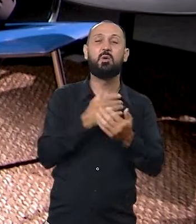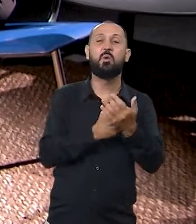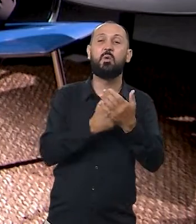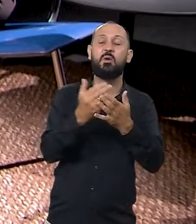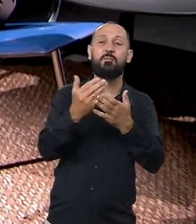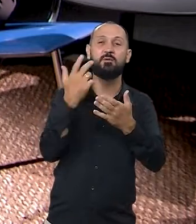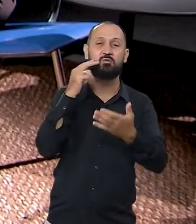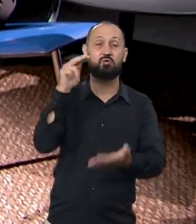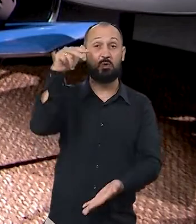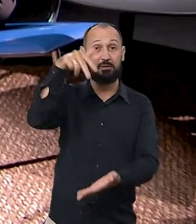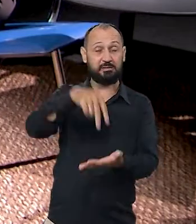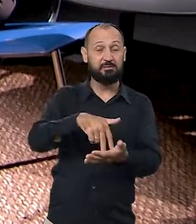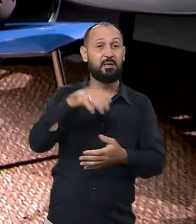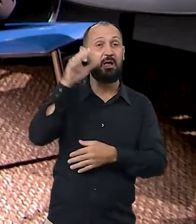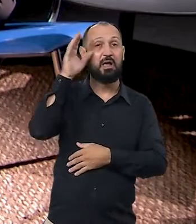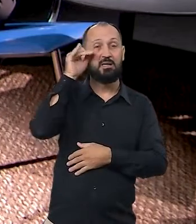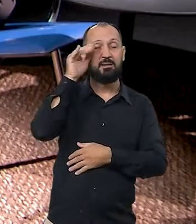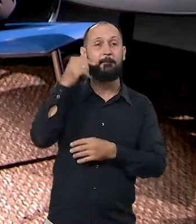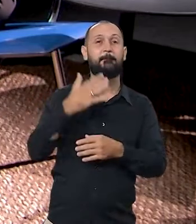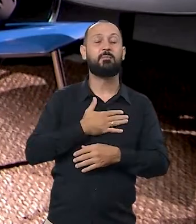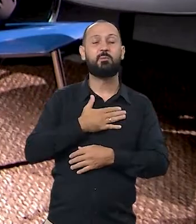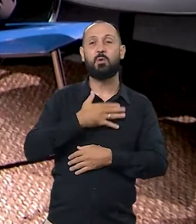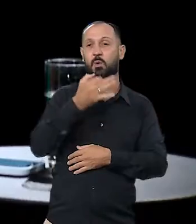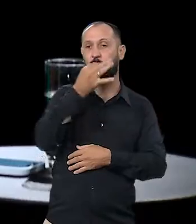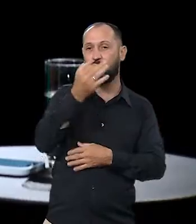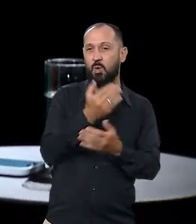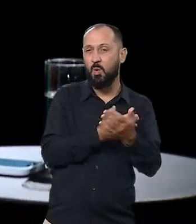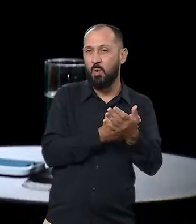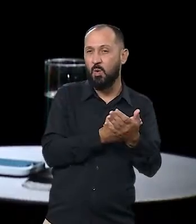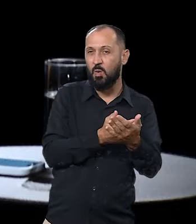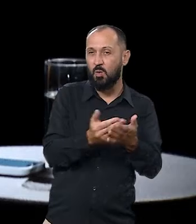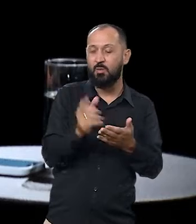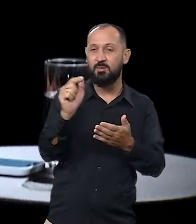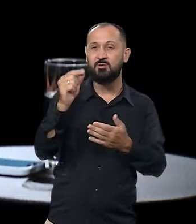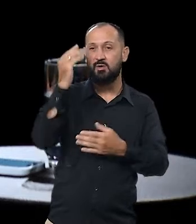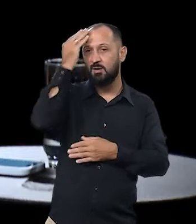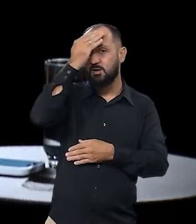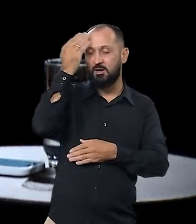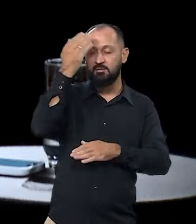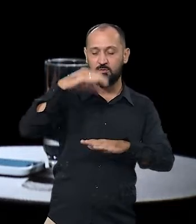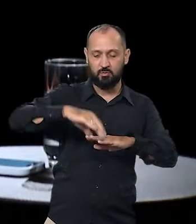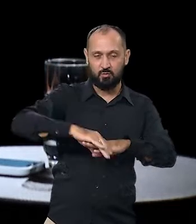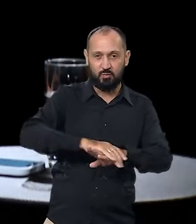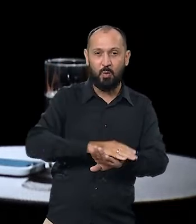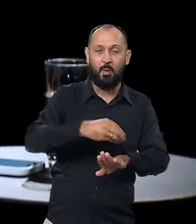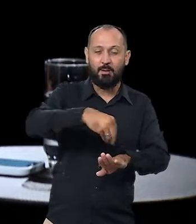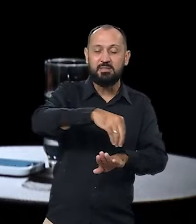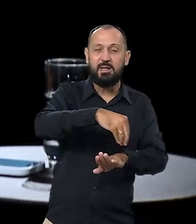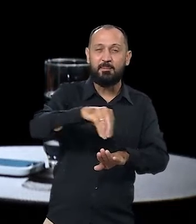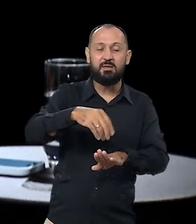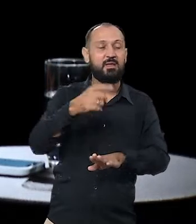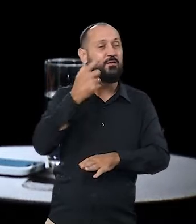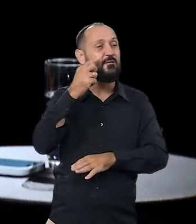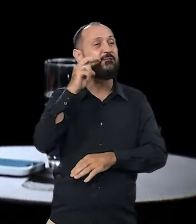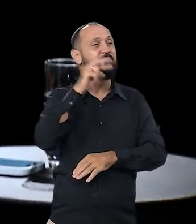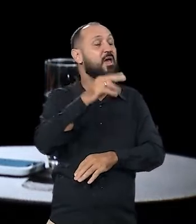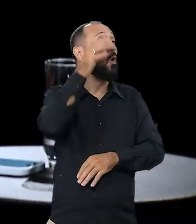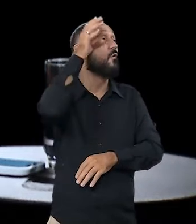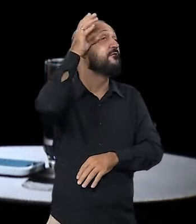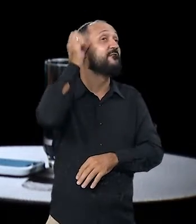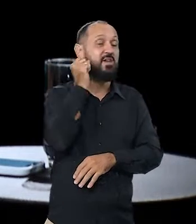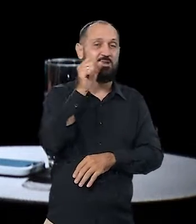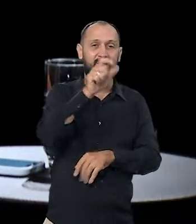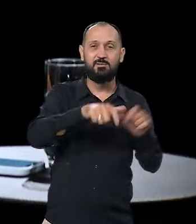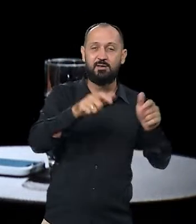acabou adquirindo um protagonismo interessante, mas que, na minha visão, veio desde o Barbosinha Engraxate, que é ouvir as pessoas, né?